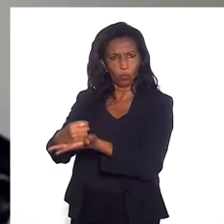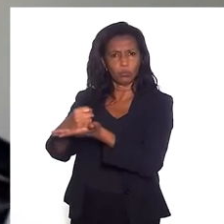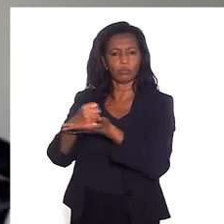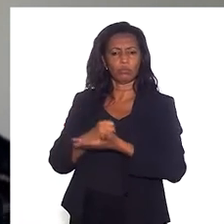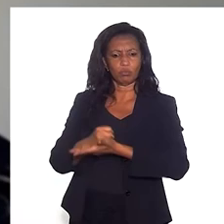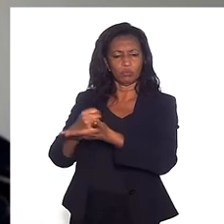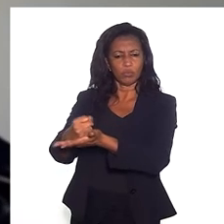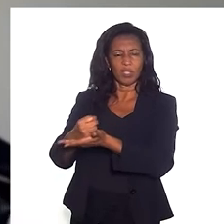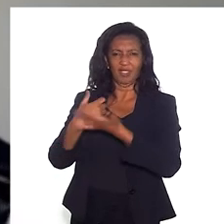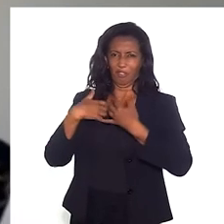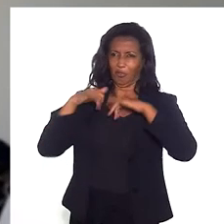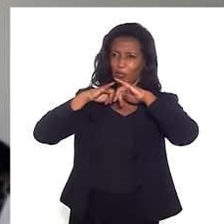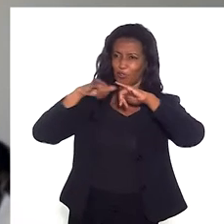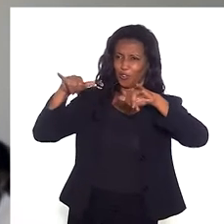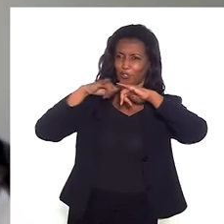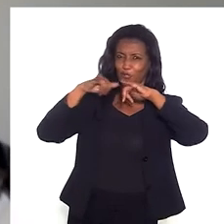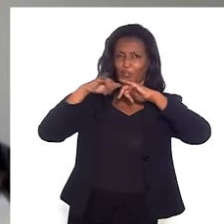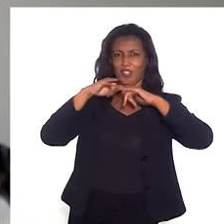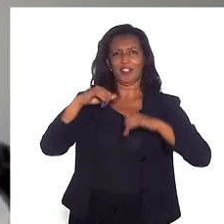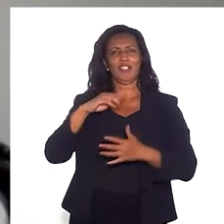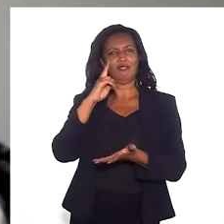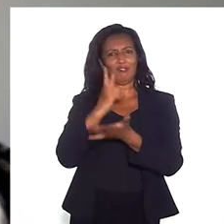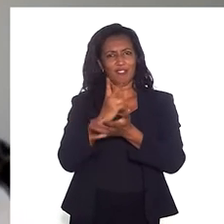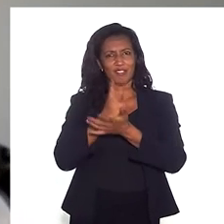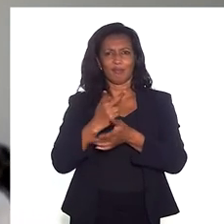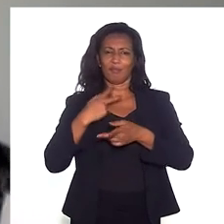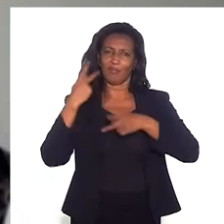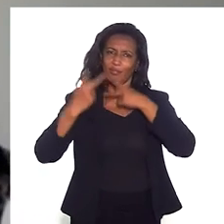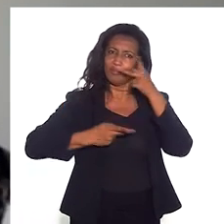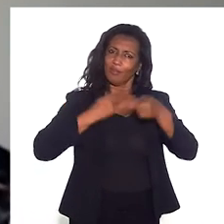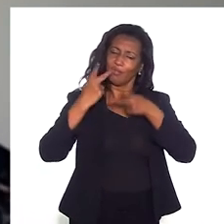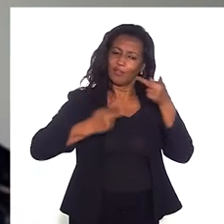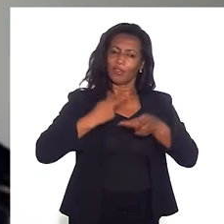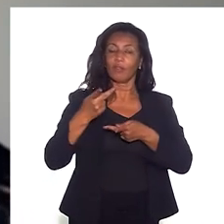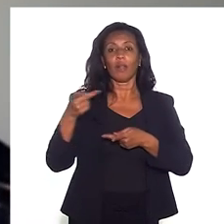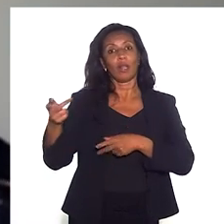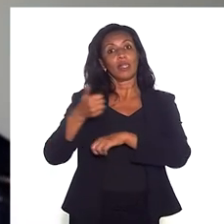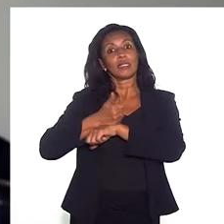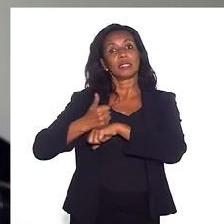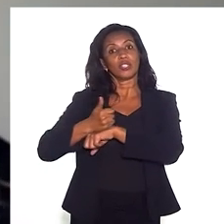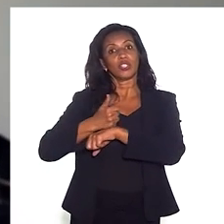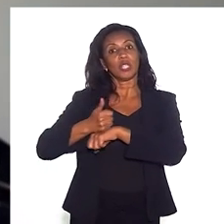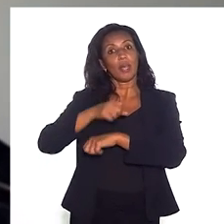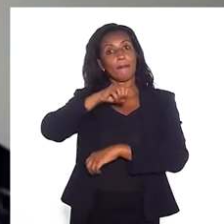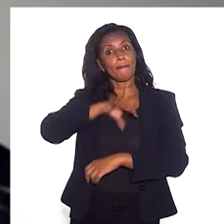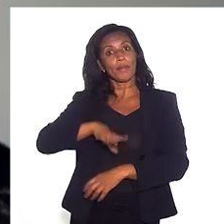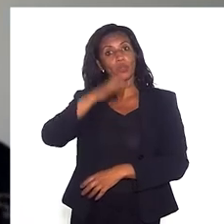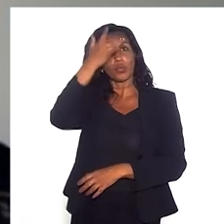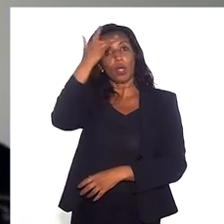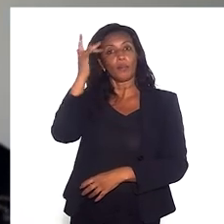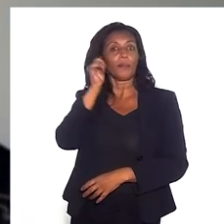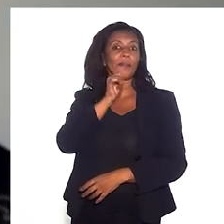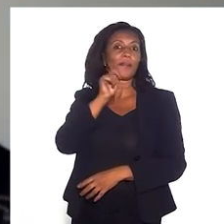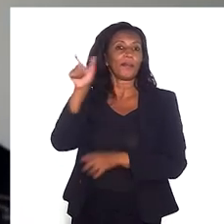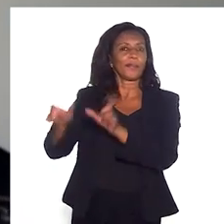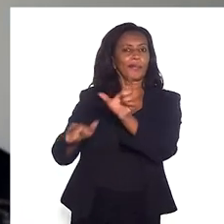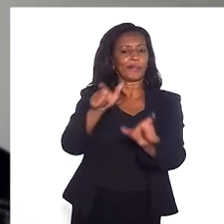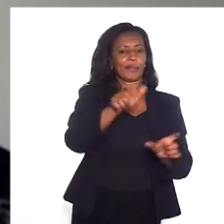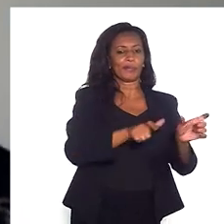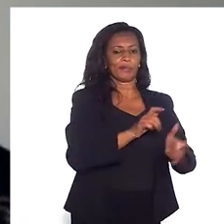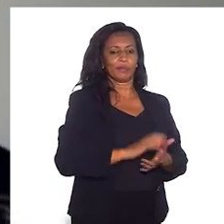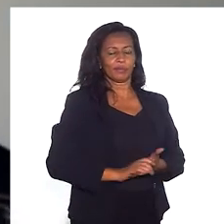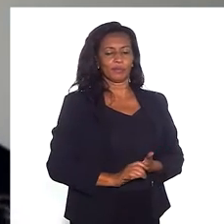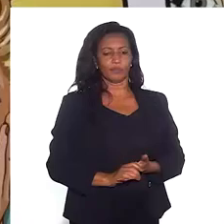eu apoio, que eu faço propaganda, assim, deles, né, assim, falo deles, que levam essa dignidade menstrual para as